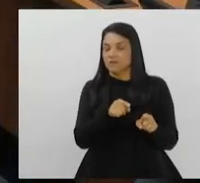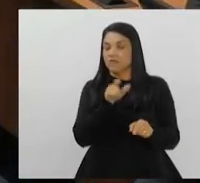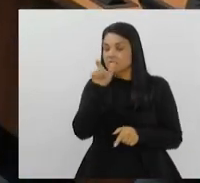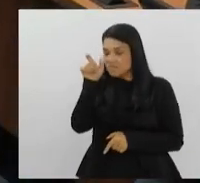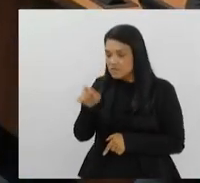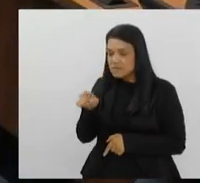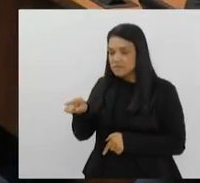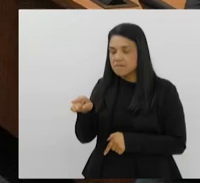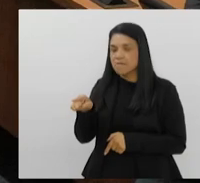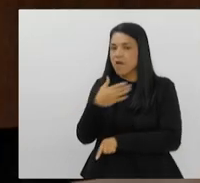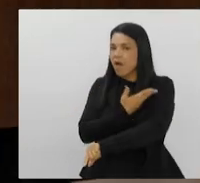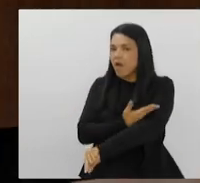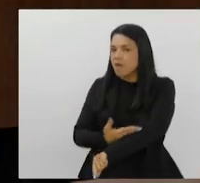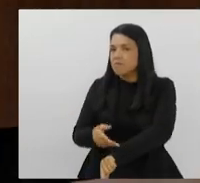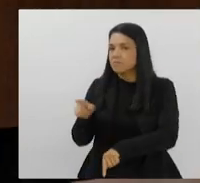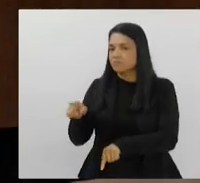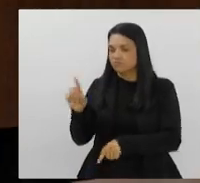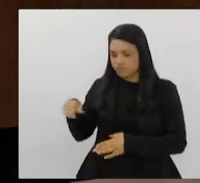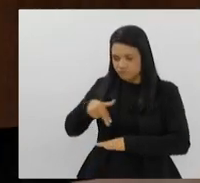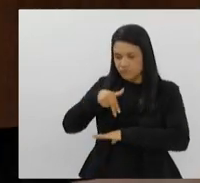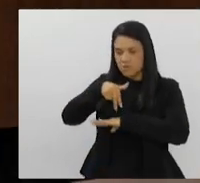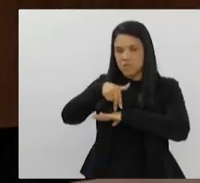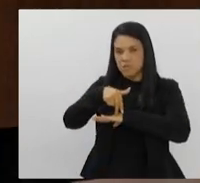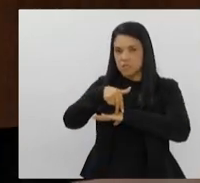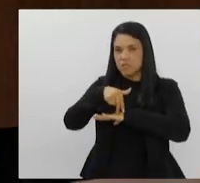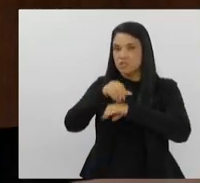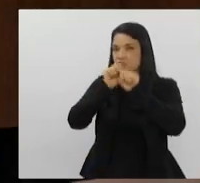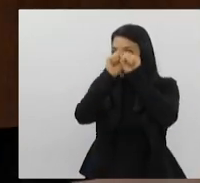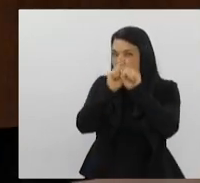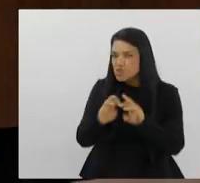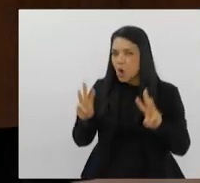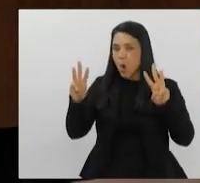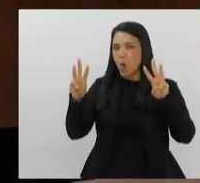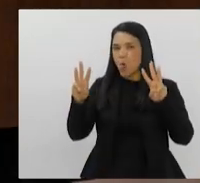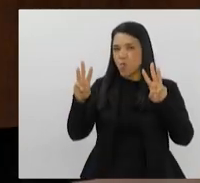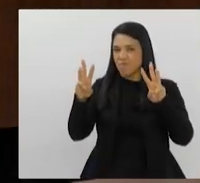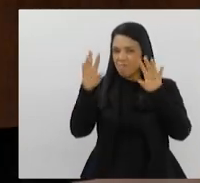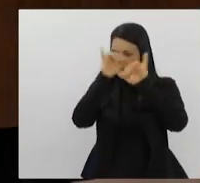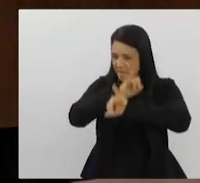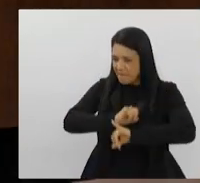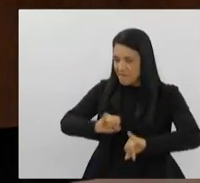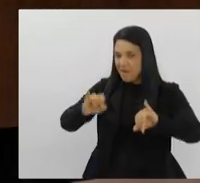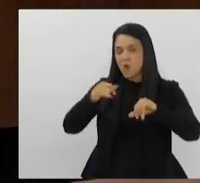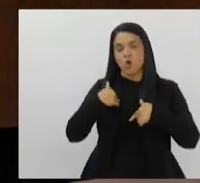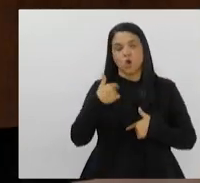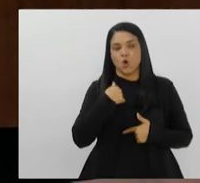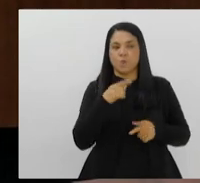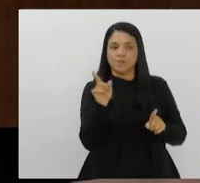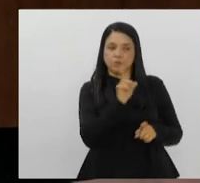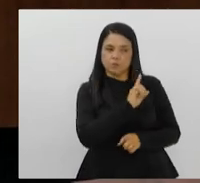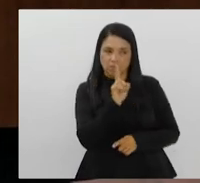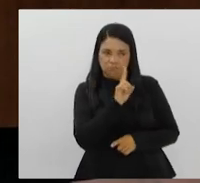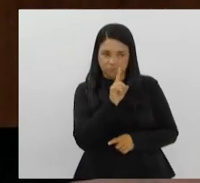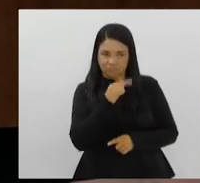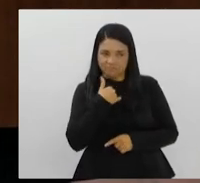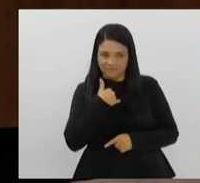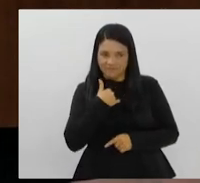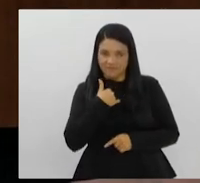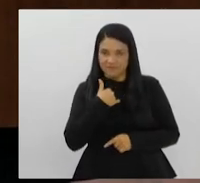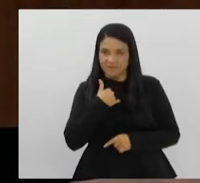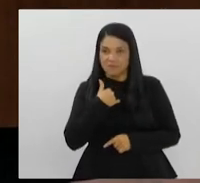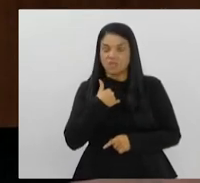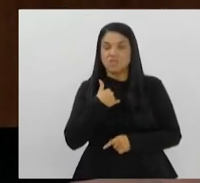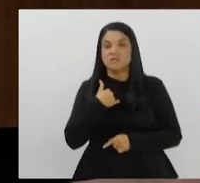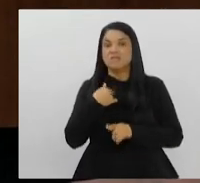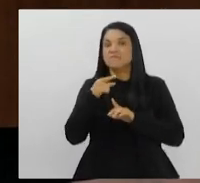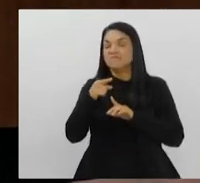hábito de vir aqui e fazer o seu show, o seu circo. Mas comigo não vai fazer. Ainda mais quando colocar em xeque um